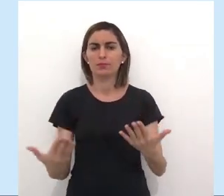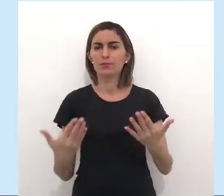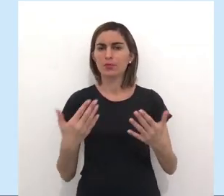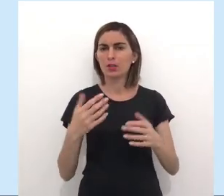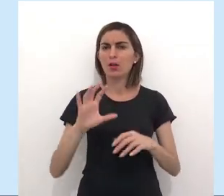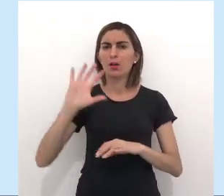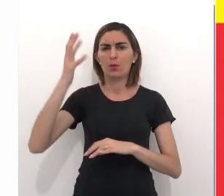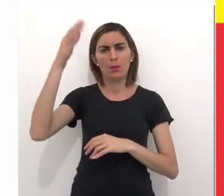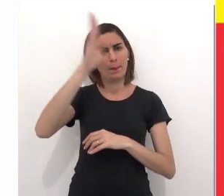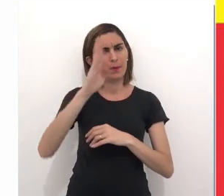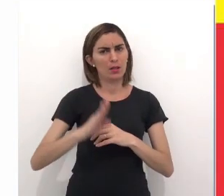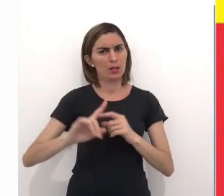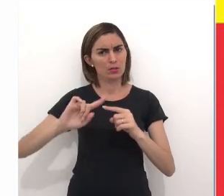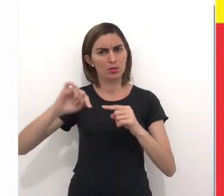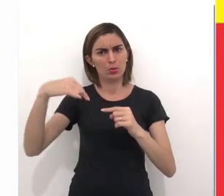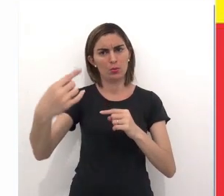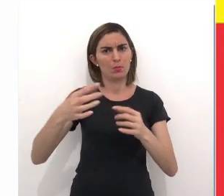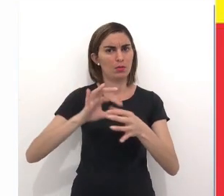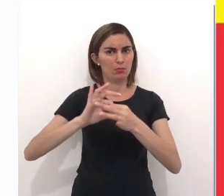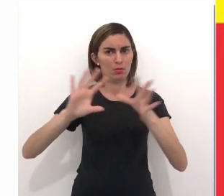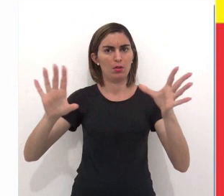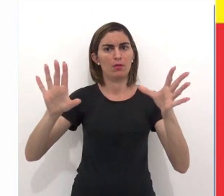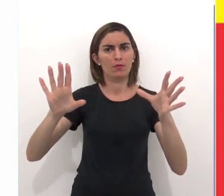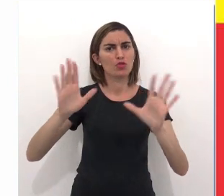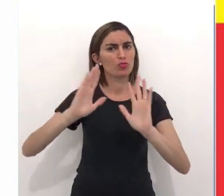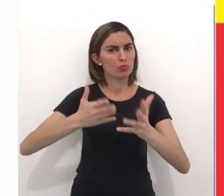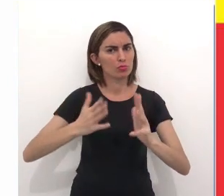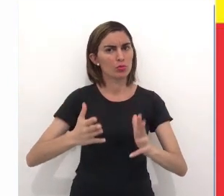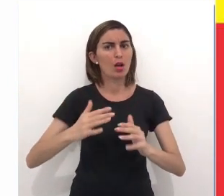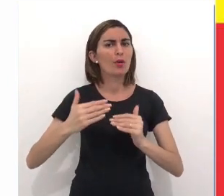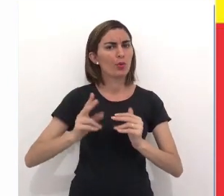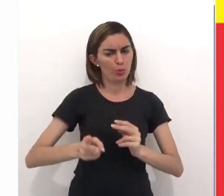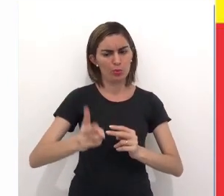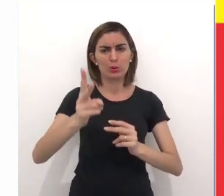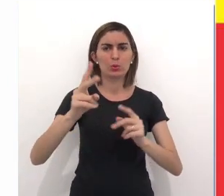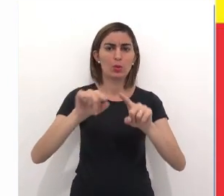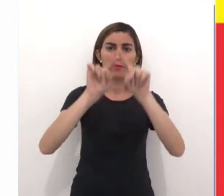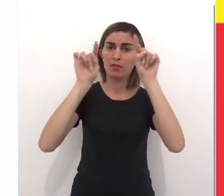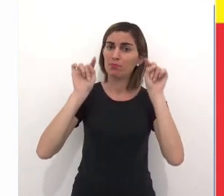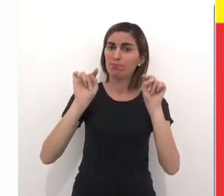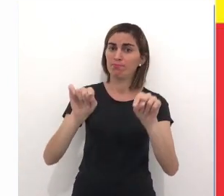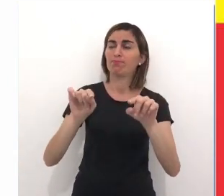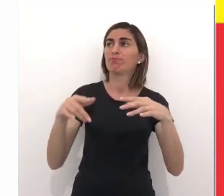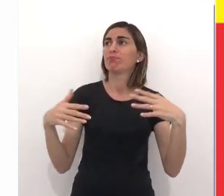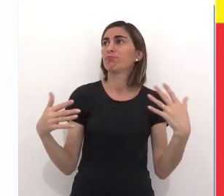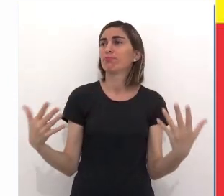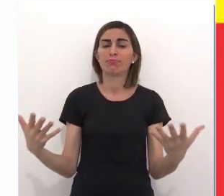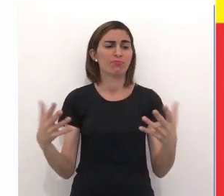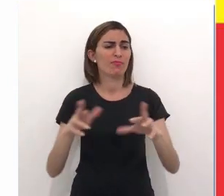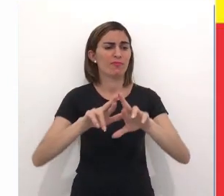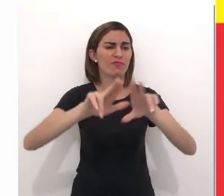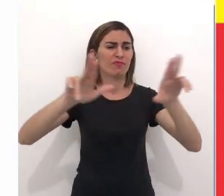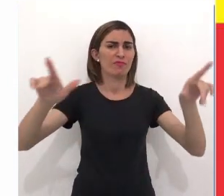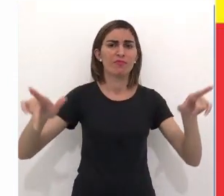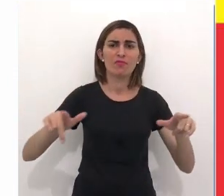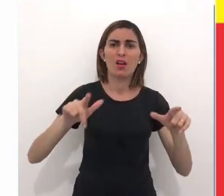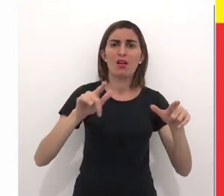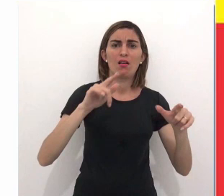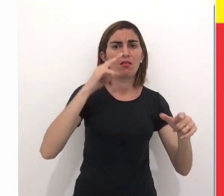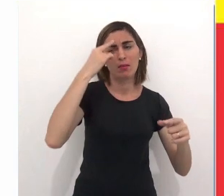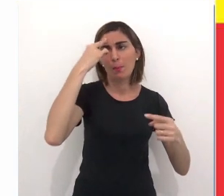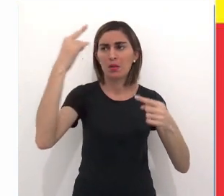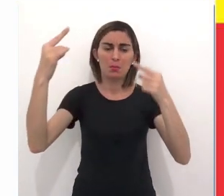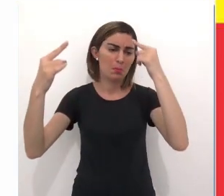baianos. Né? A situação no Brasil, após sua emancipação, continuava indefinida.